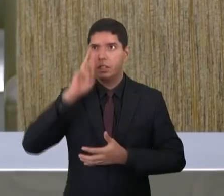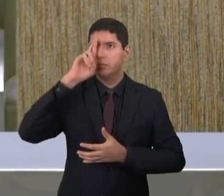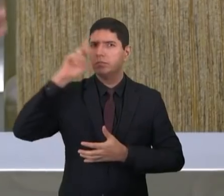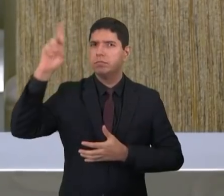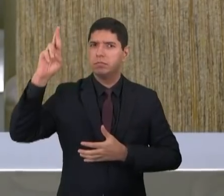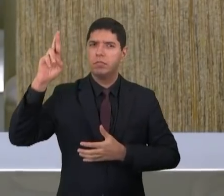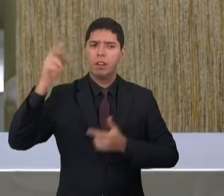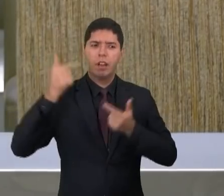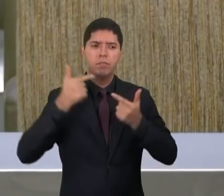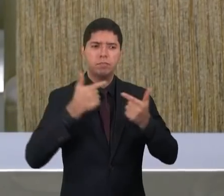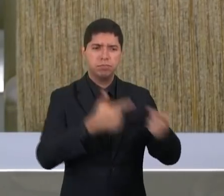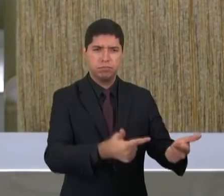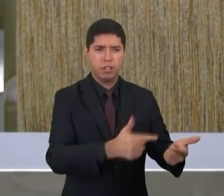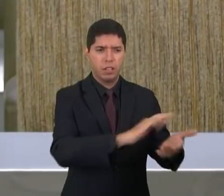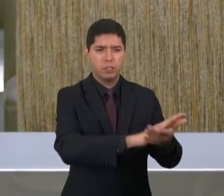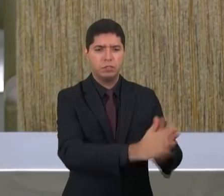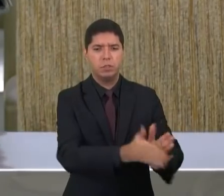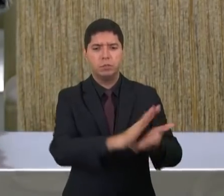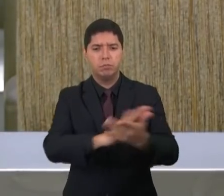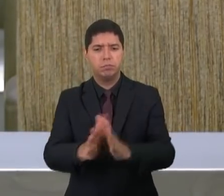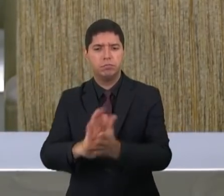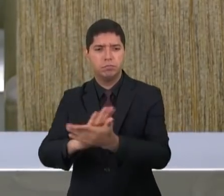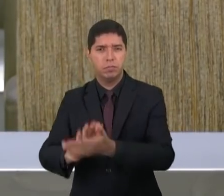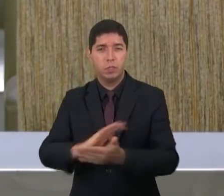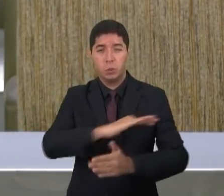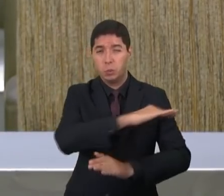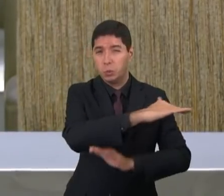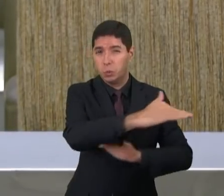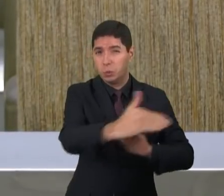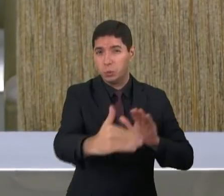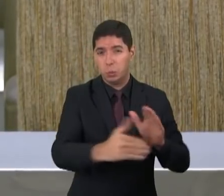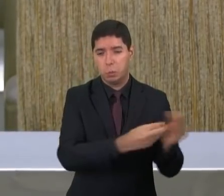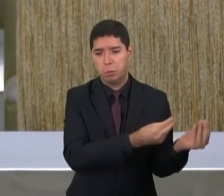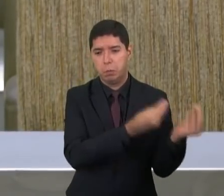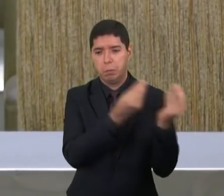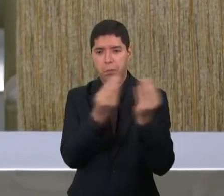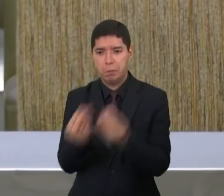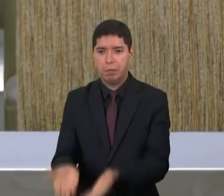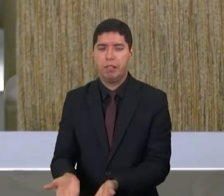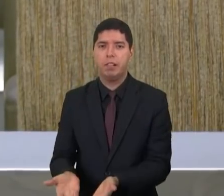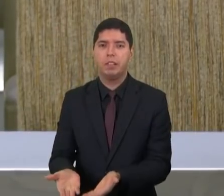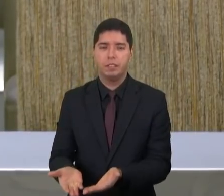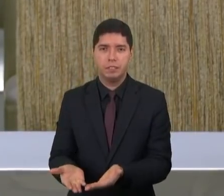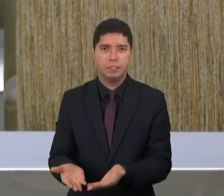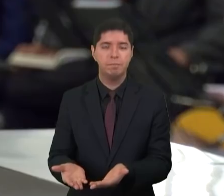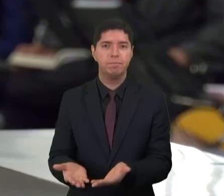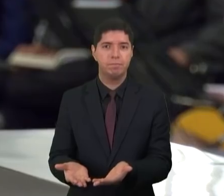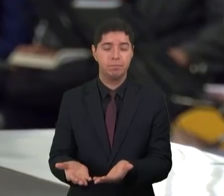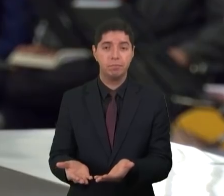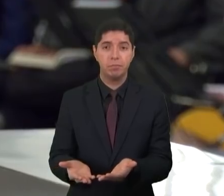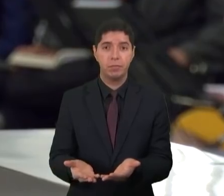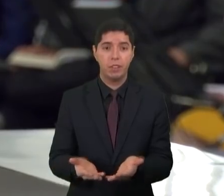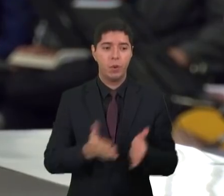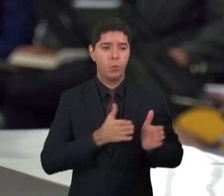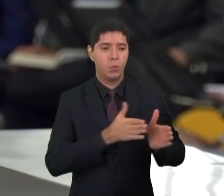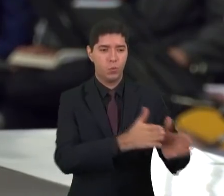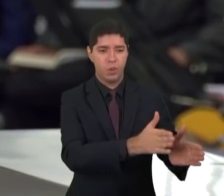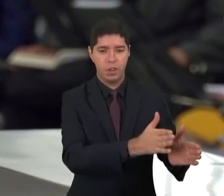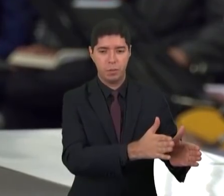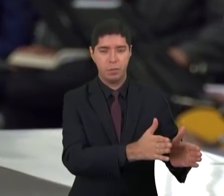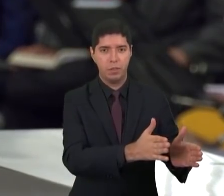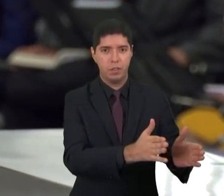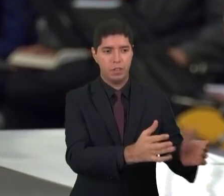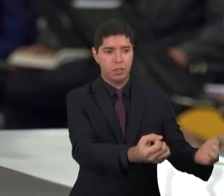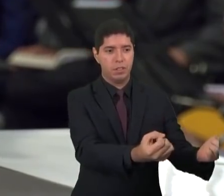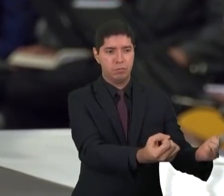Senhor entregará nas tuas mãos o teu inimigo. Eles virão contra ti por um caminho, ou seja, vai vir tudo